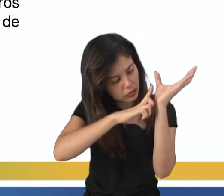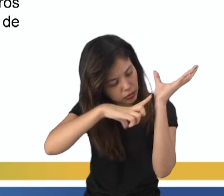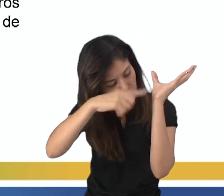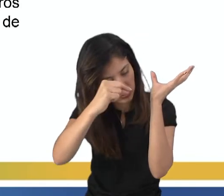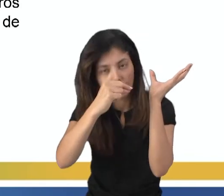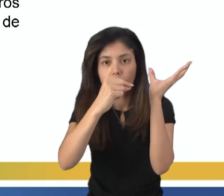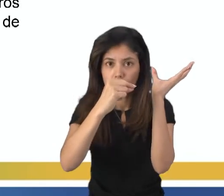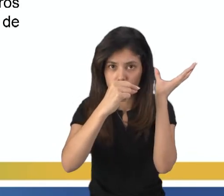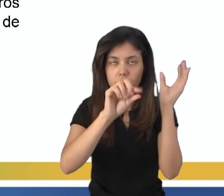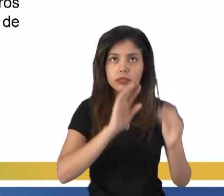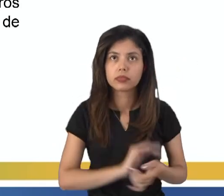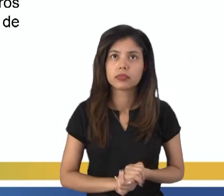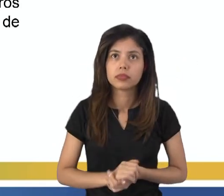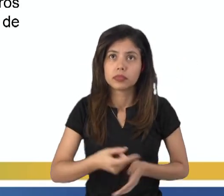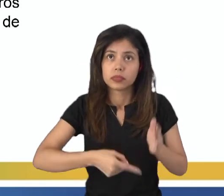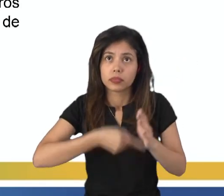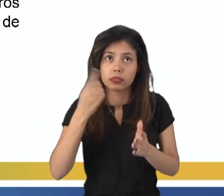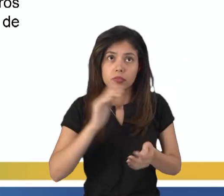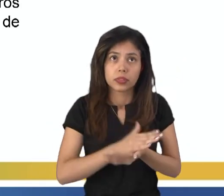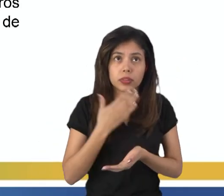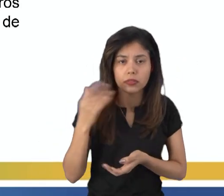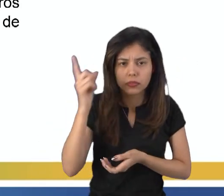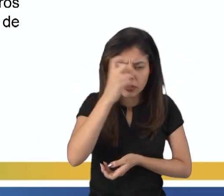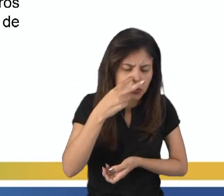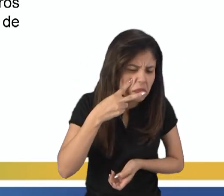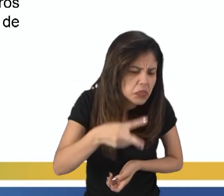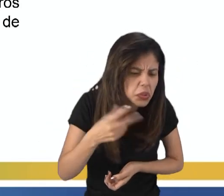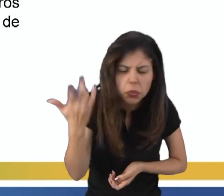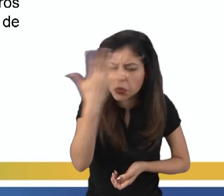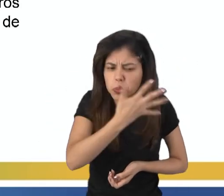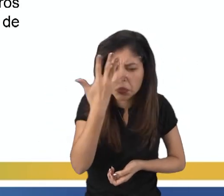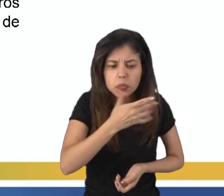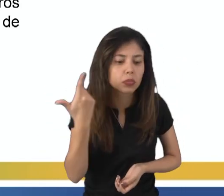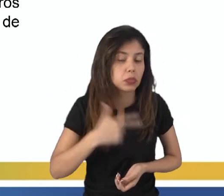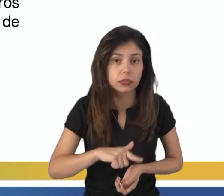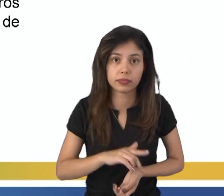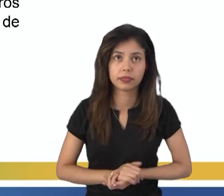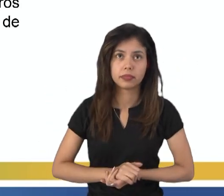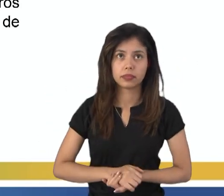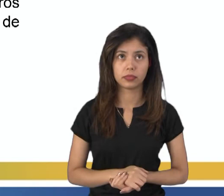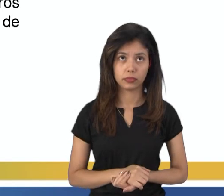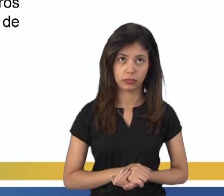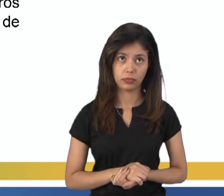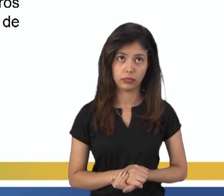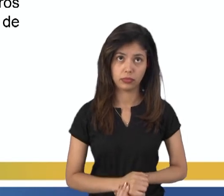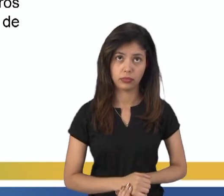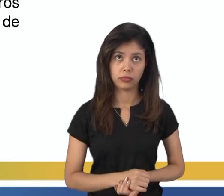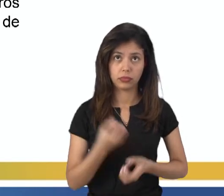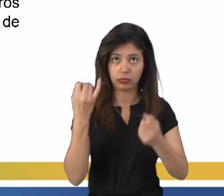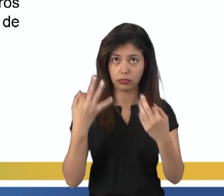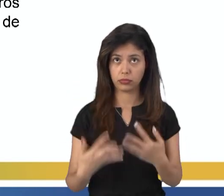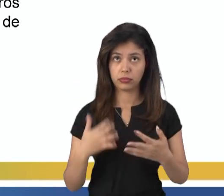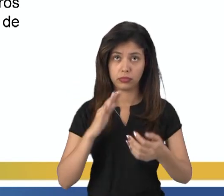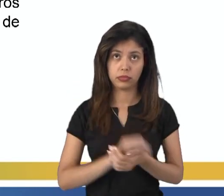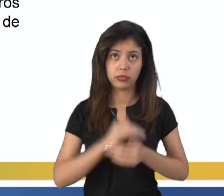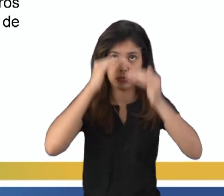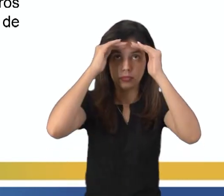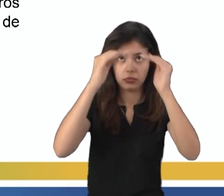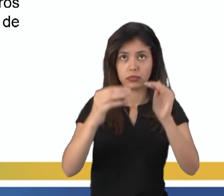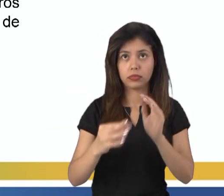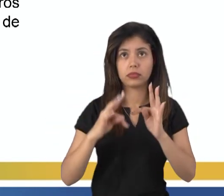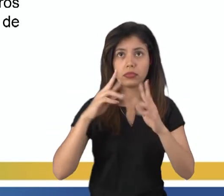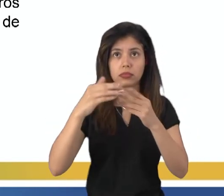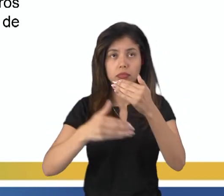sobrevivência em folhas, uma vez que são mais dificilmente avistadas por predadores. A explicação de Michele obedece à